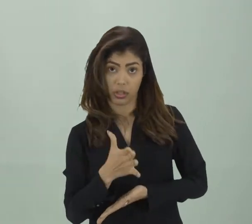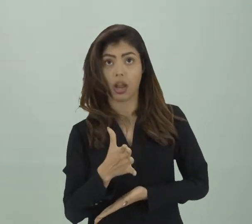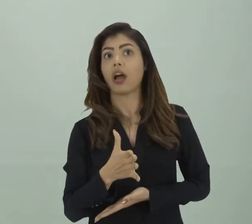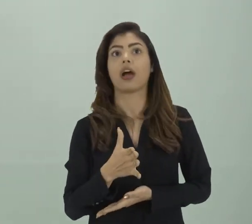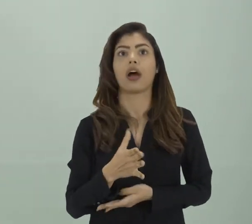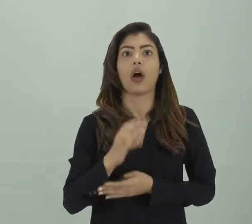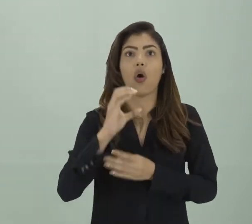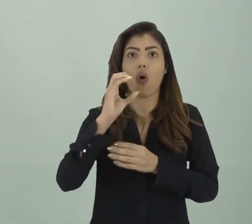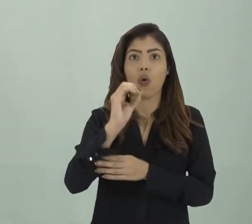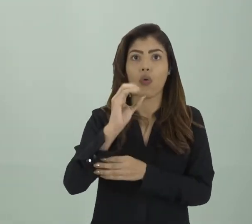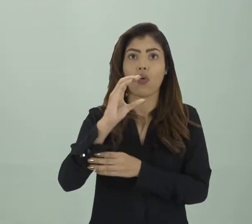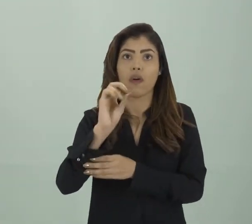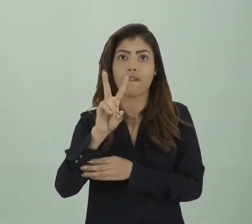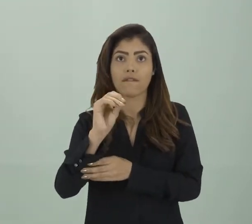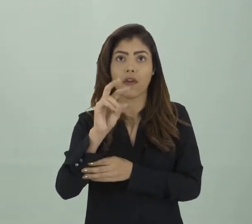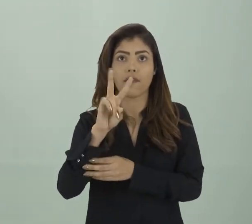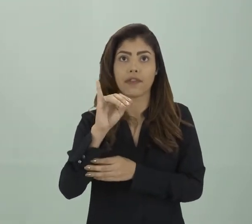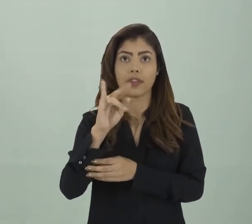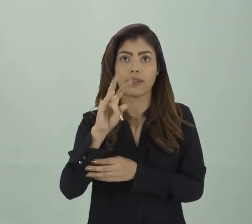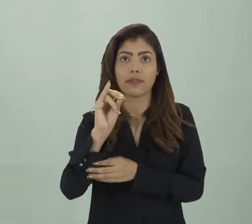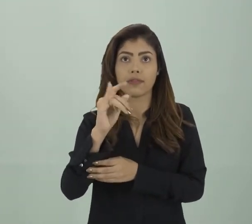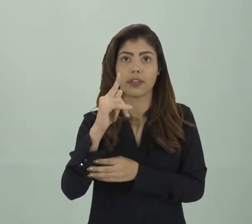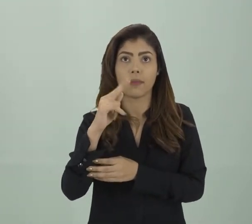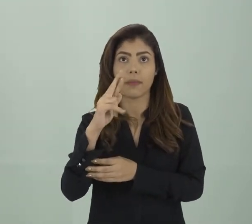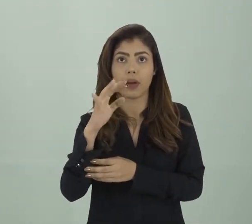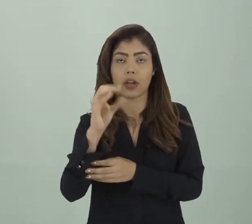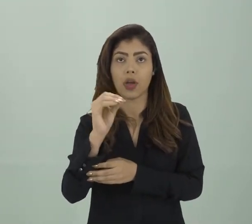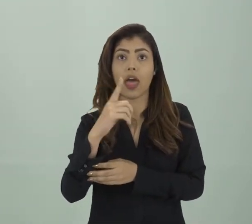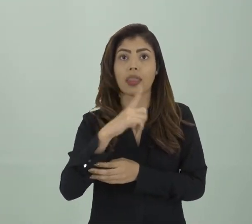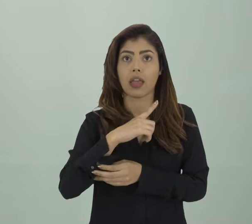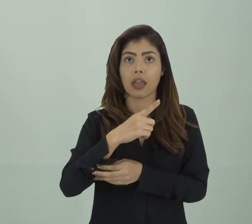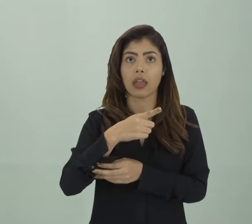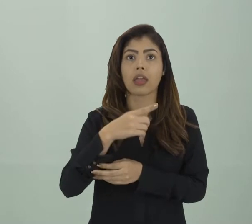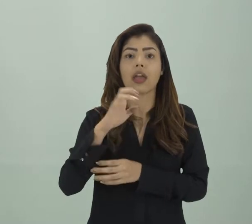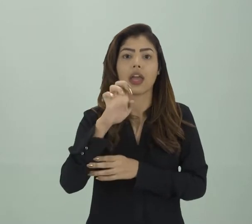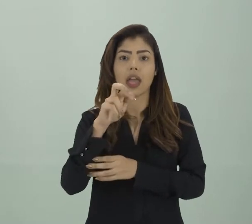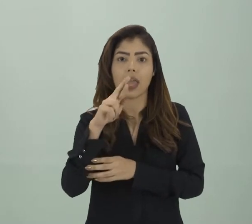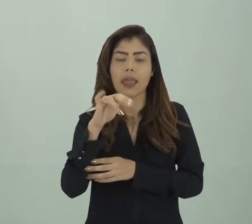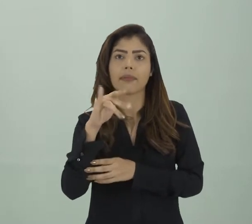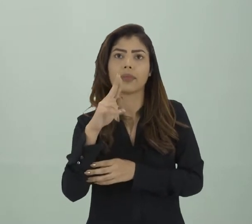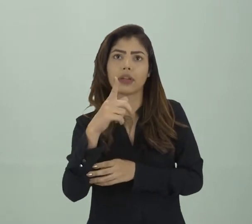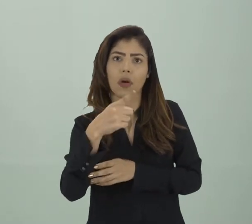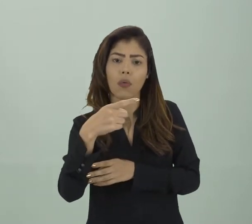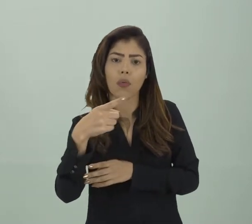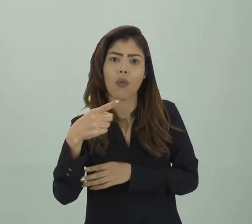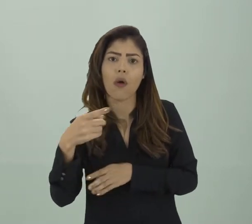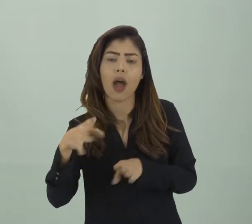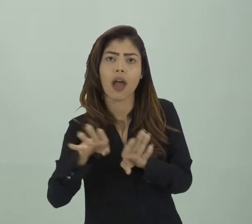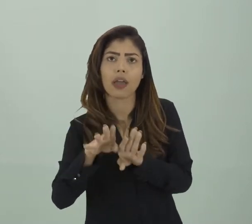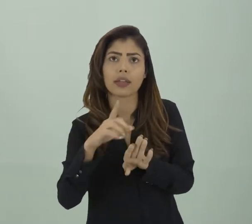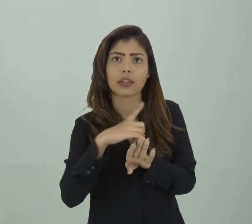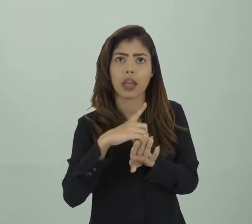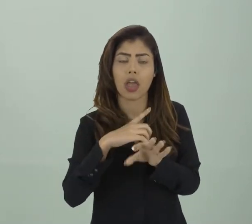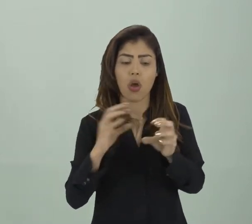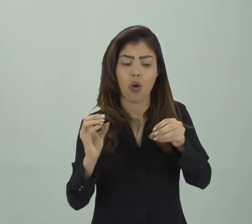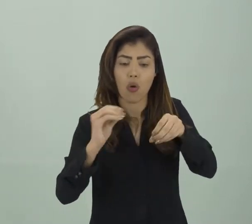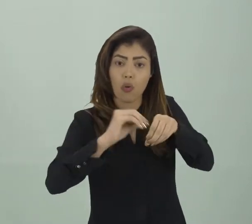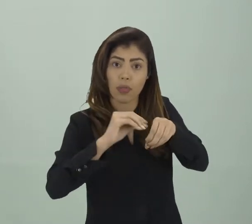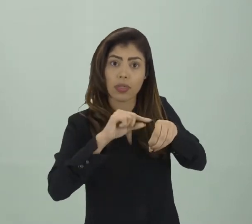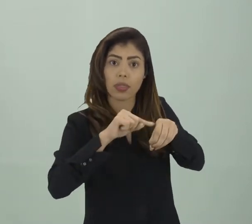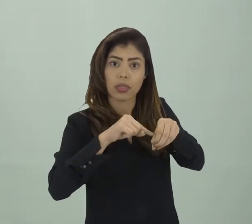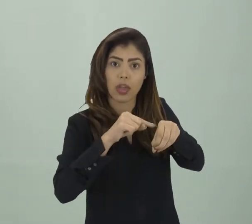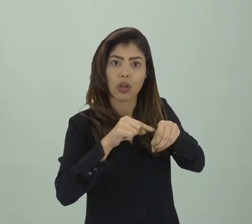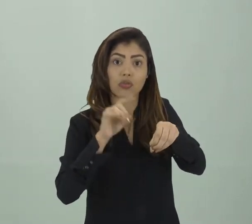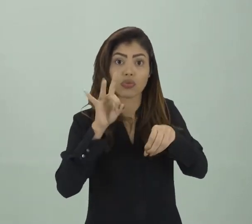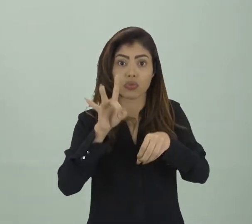ovovivíparos, eles são embriões, que ficam dentro de ovos, mas